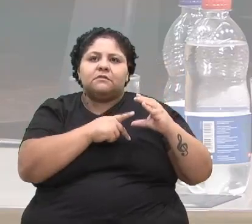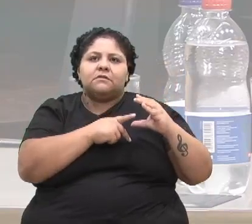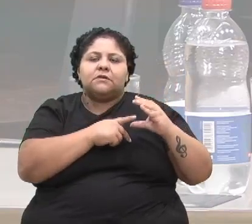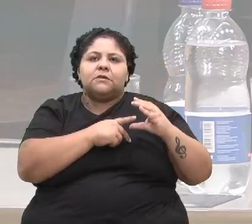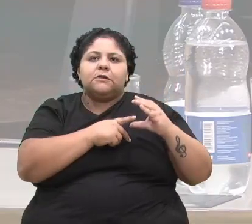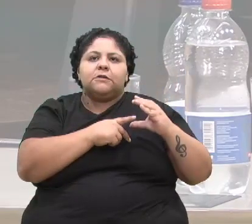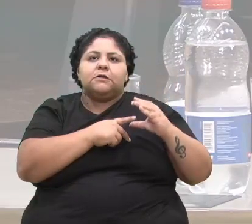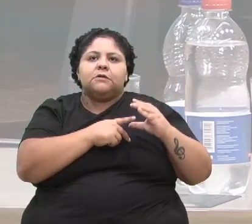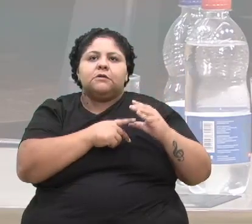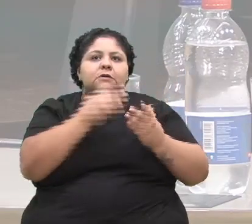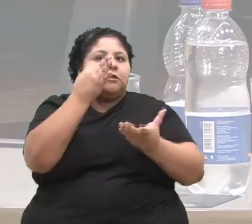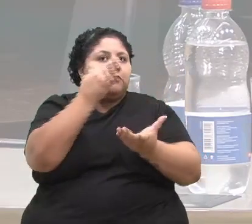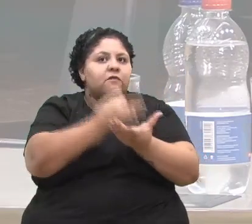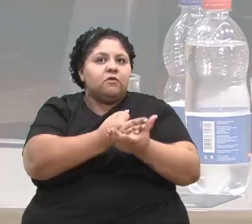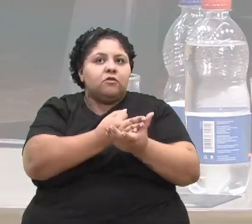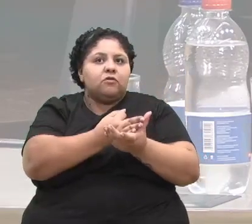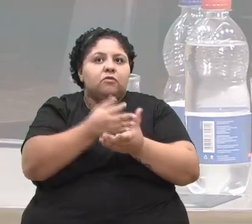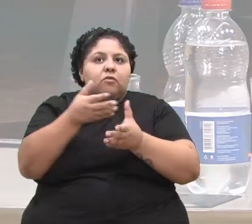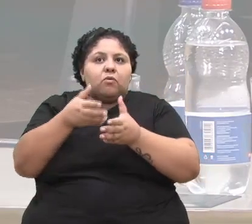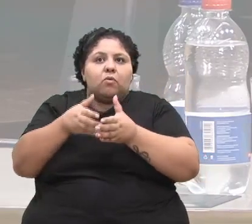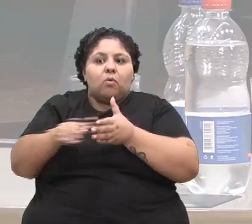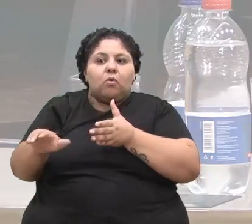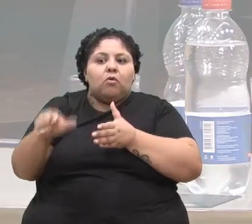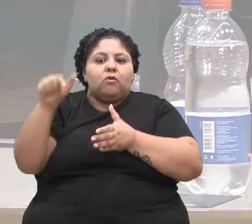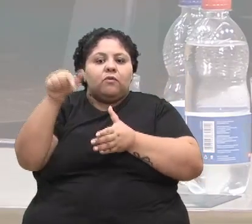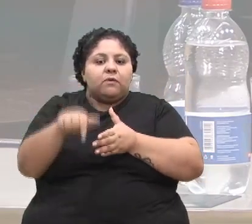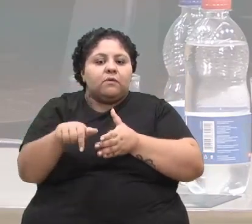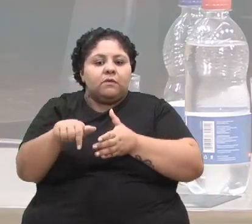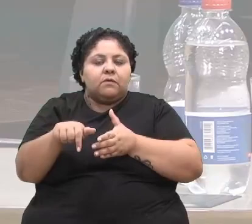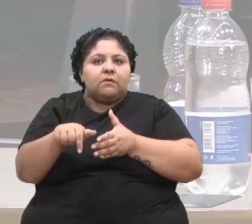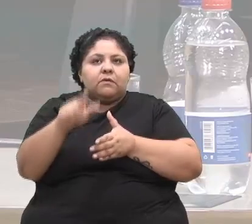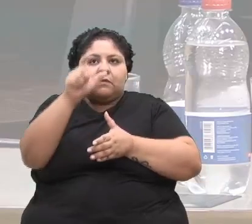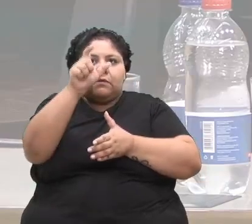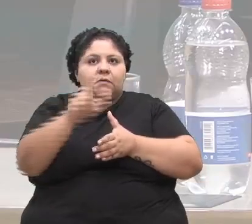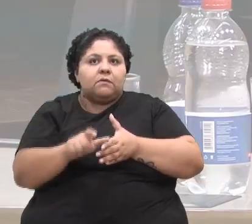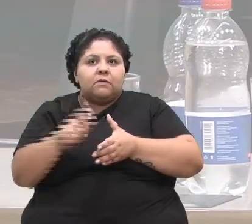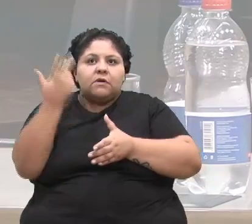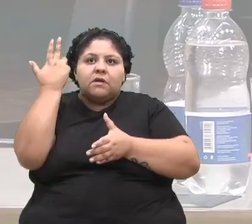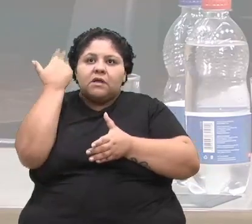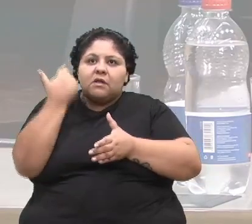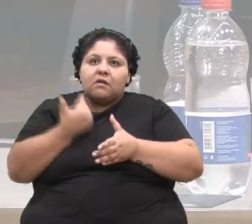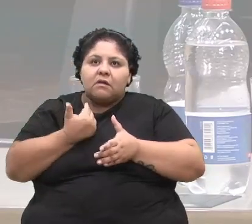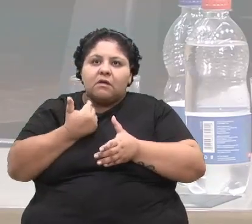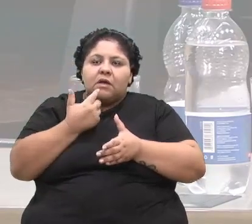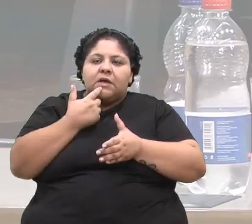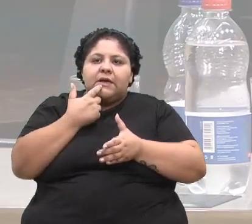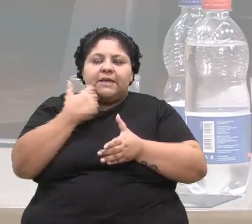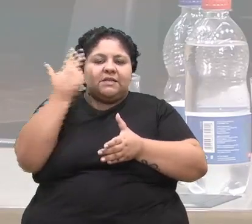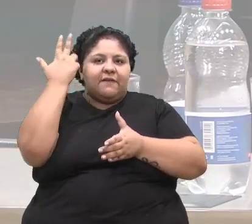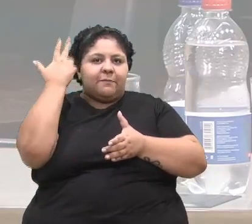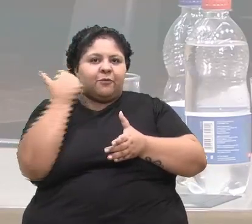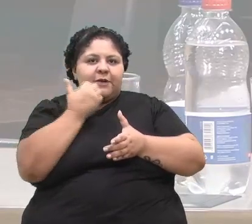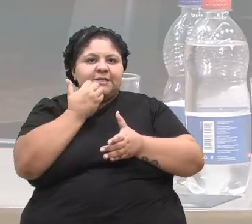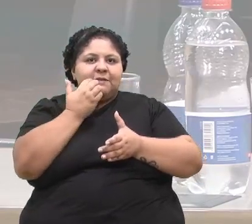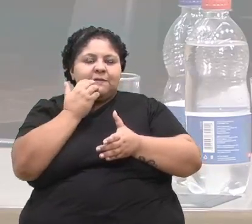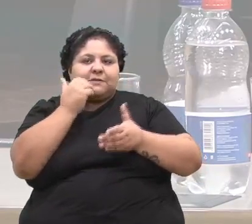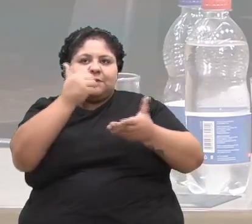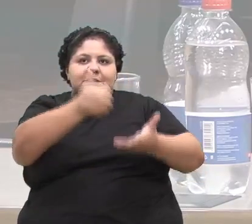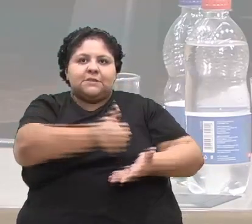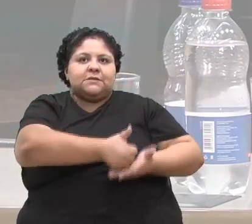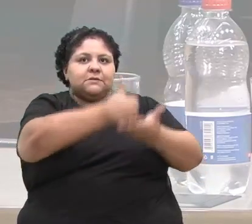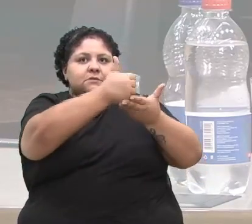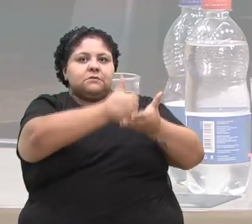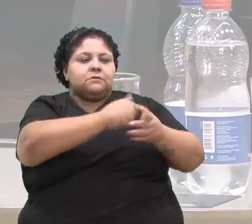plenário para votar contra uma pessoa. É uma coisa tão natural que a gente votar a favor de uma homenagem, quase não teve quórum porque as pessoas